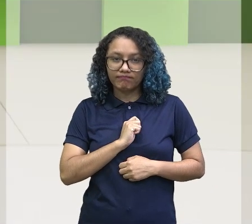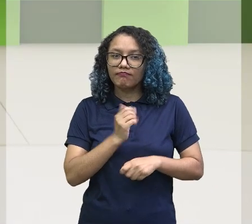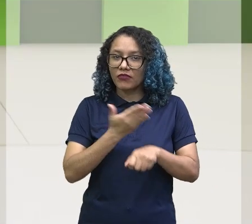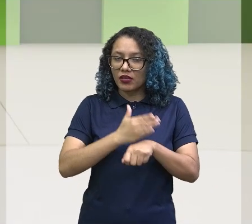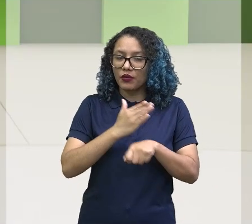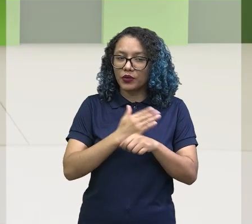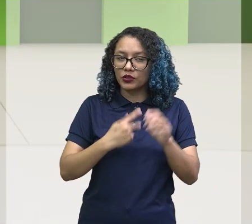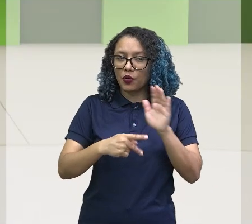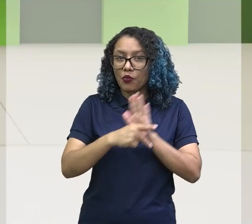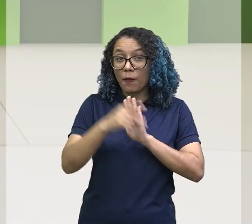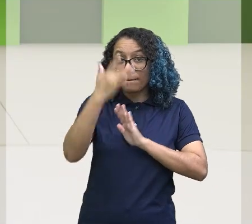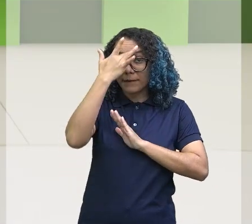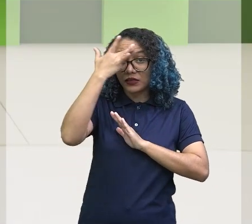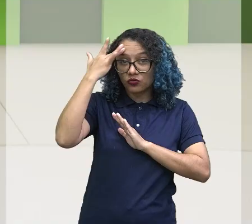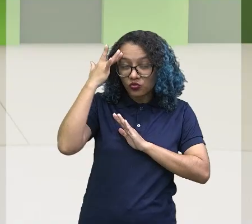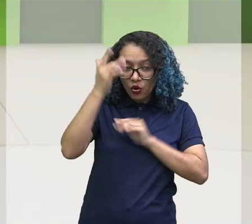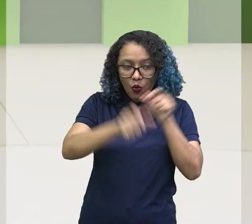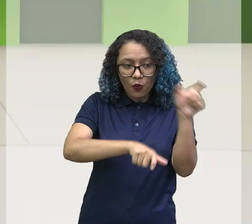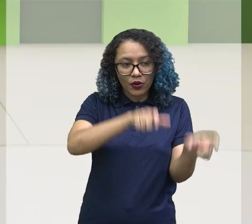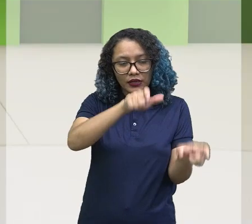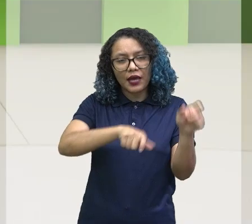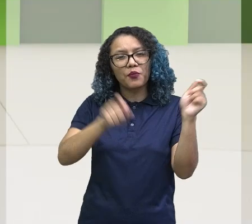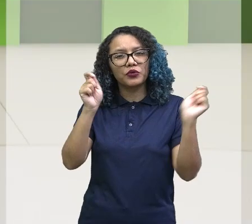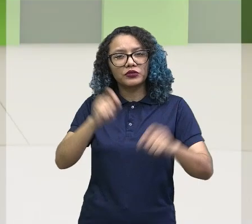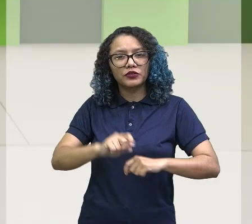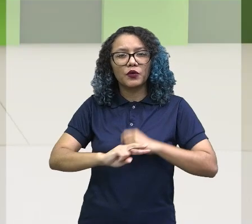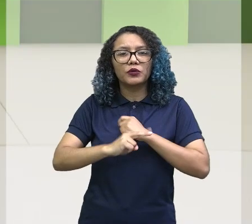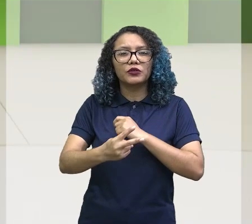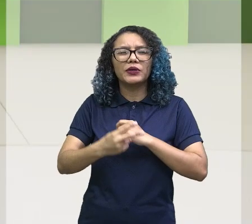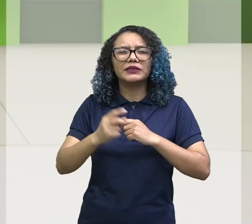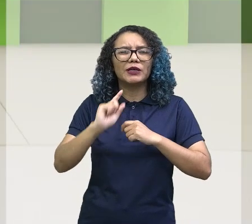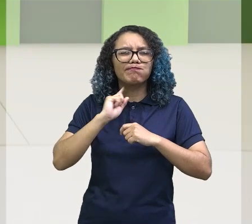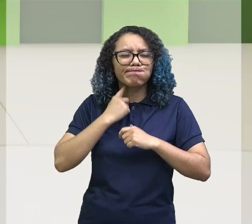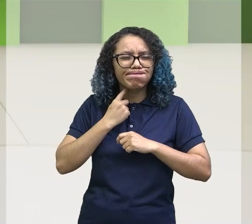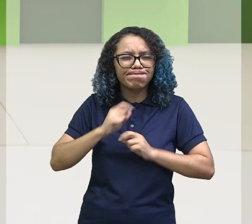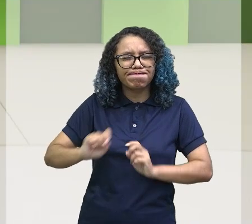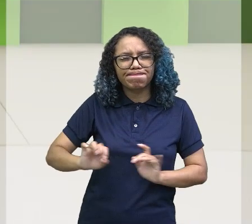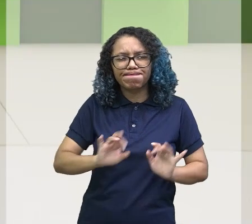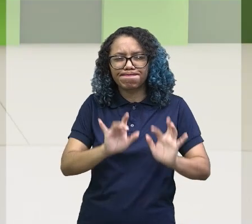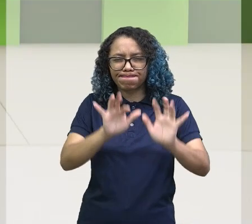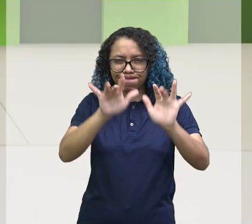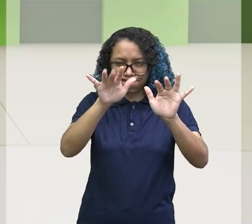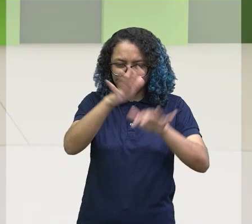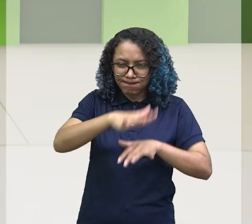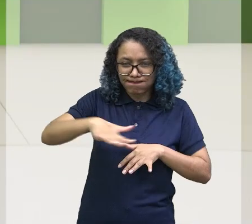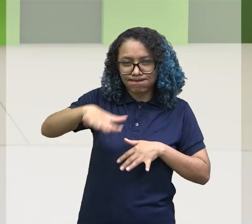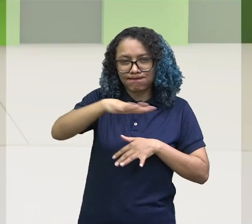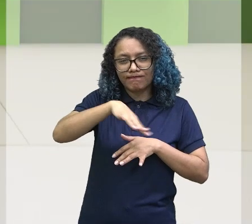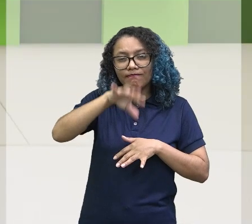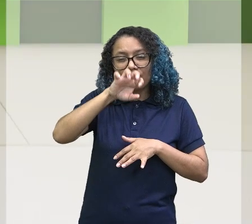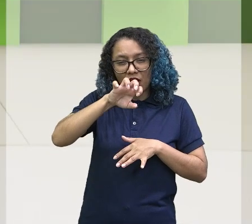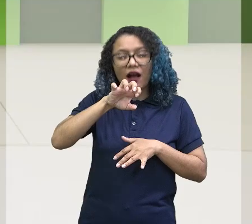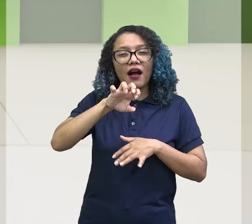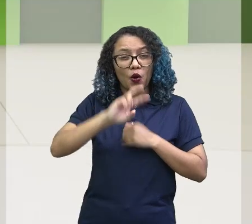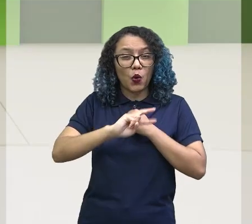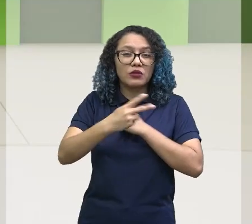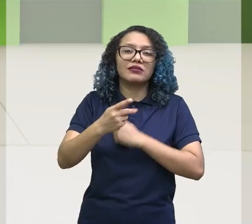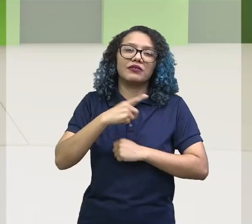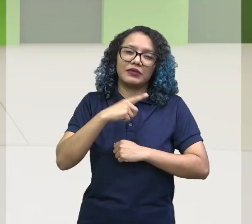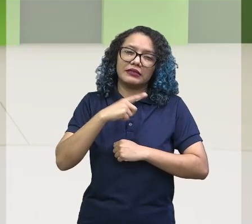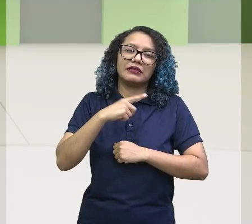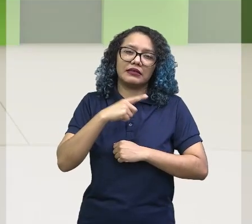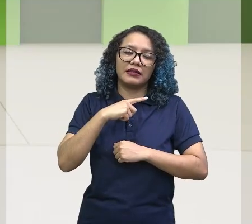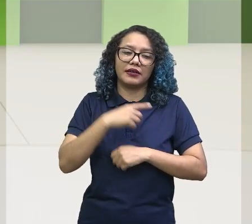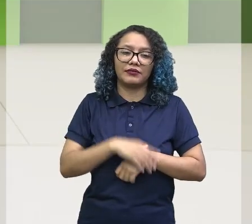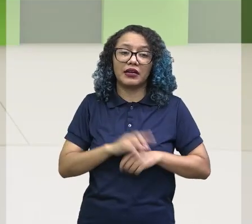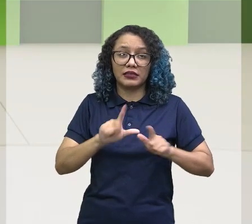práticas feitas pelo homem, que pode gerar poluentes ali no ar atmosférico. E como a gente já sabe, traz um retorno, né? A